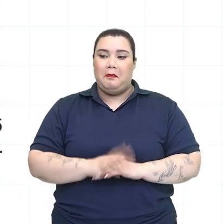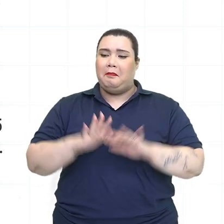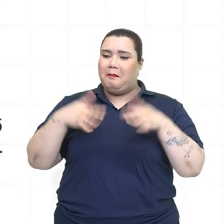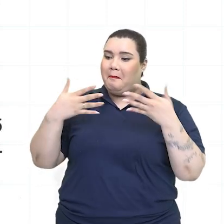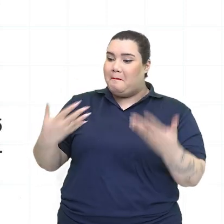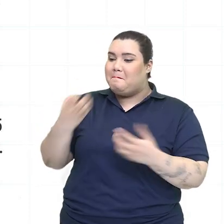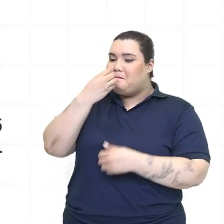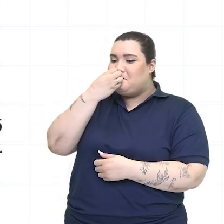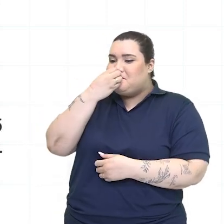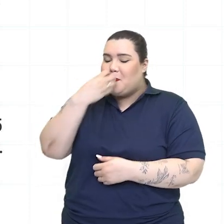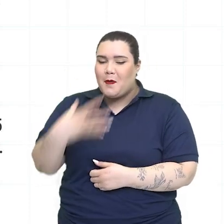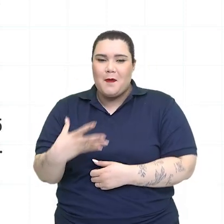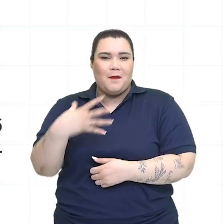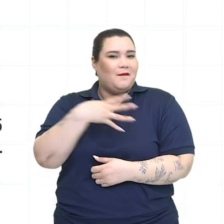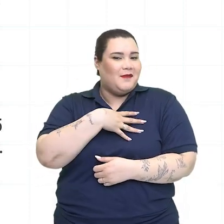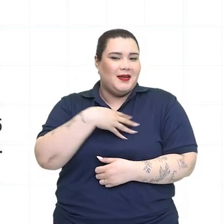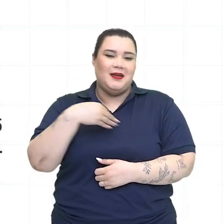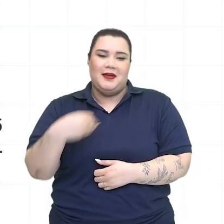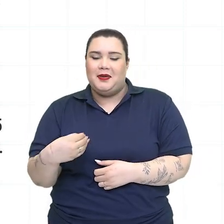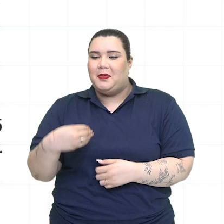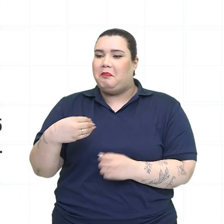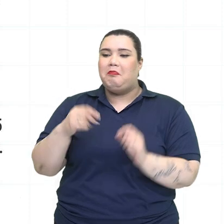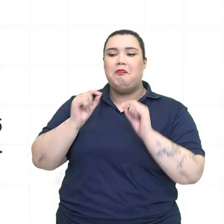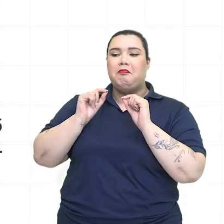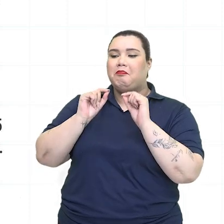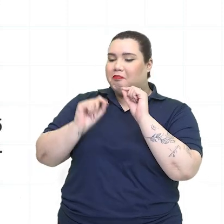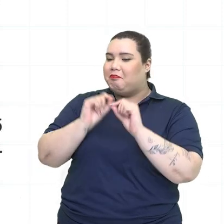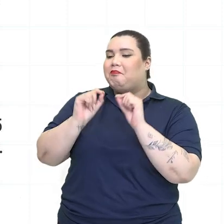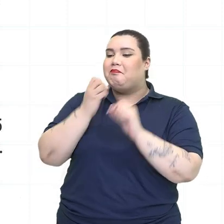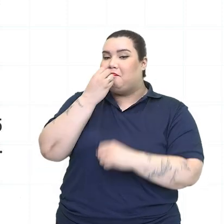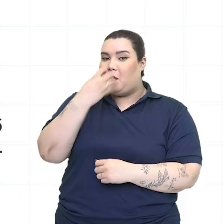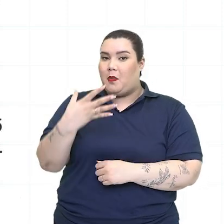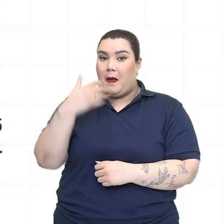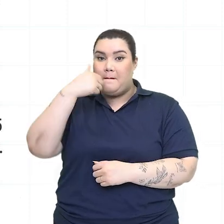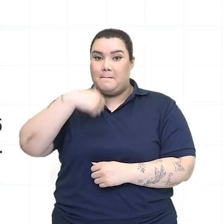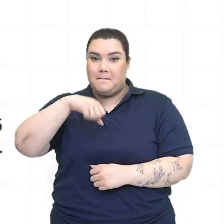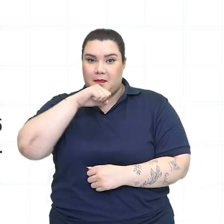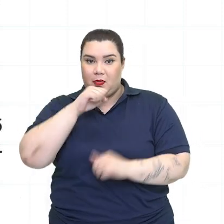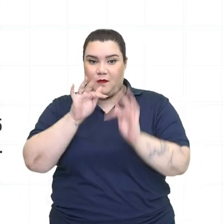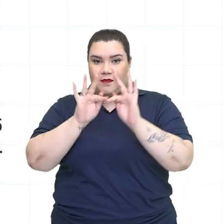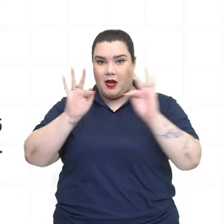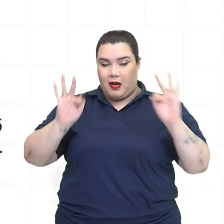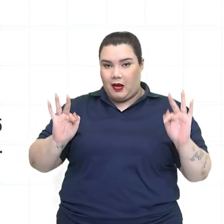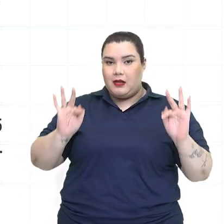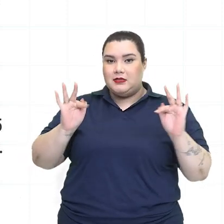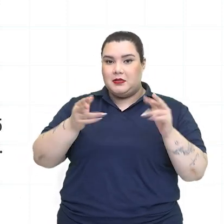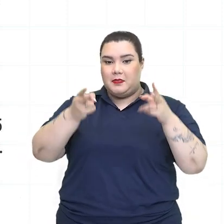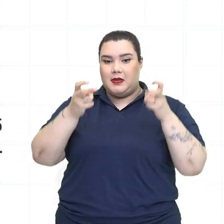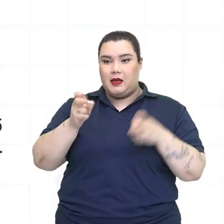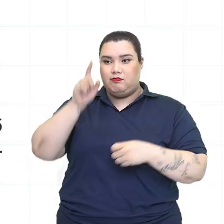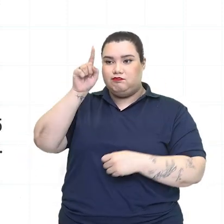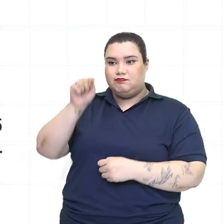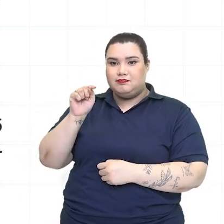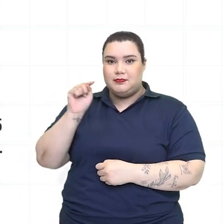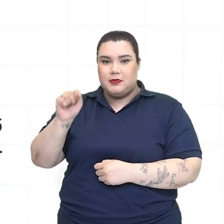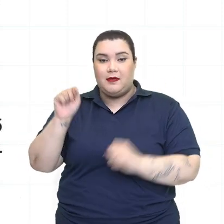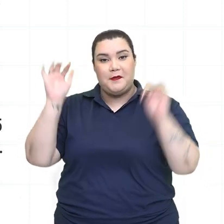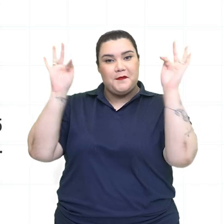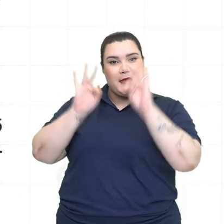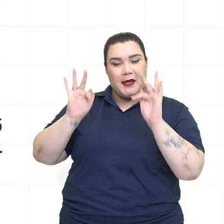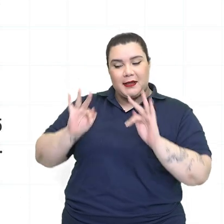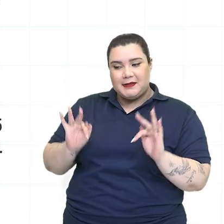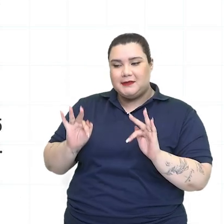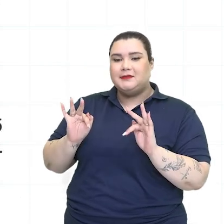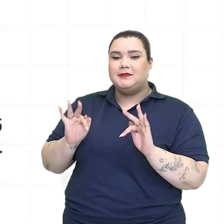Mas que boa notícia, filho! Também a mãe expressou nesse sentimento de felicidade.